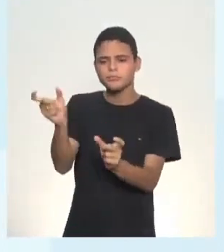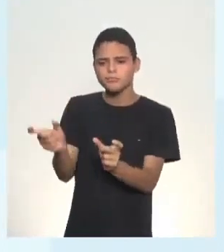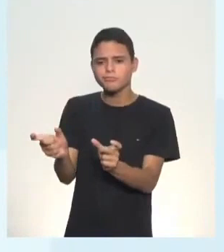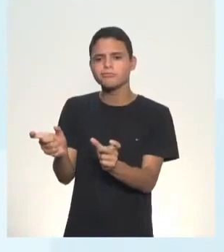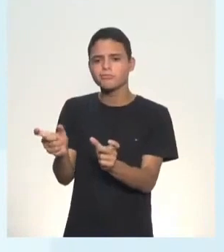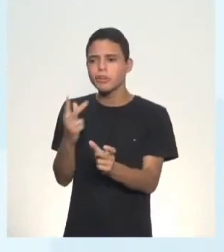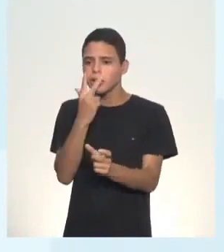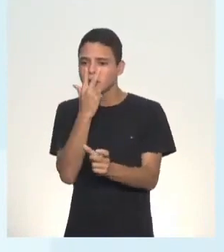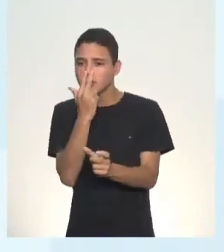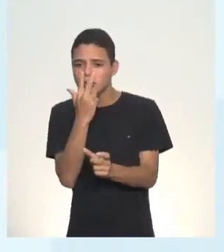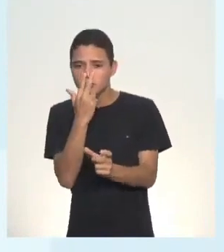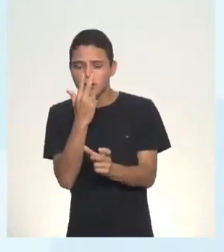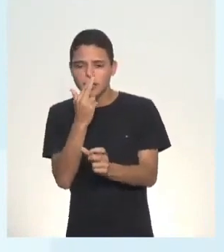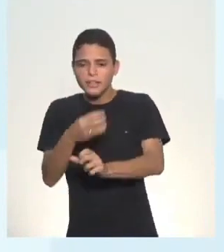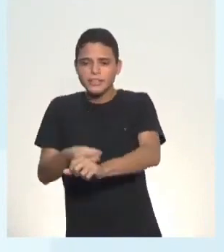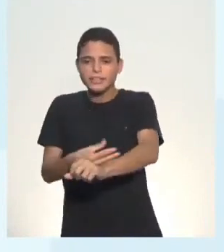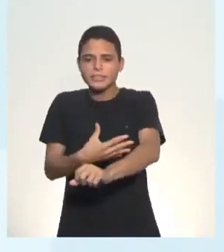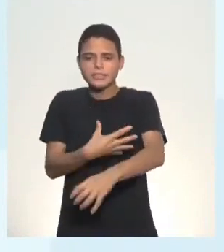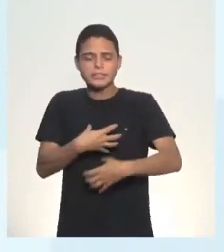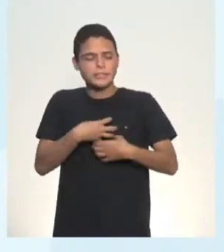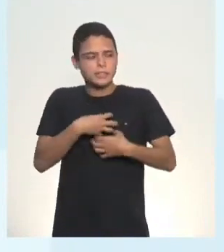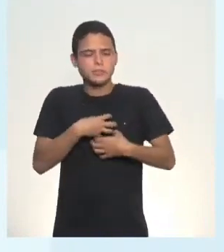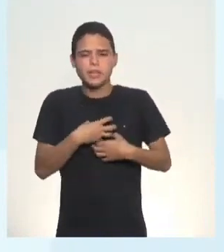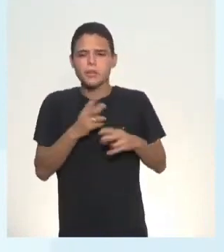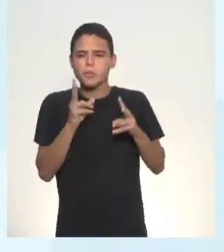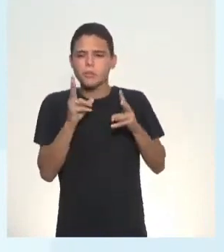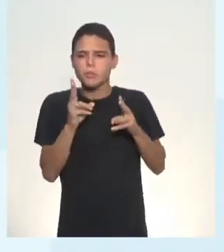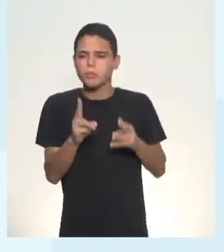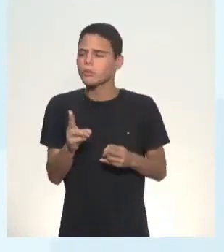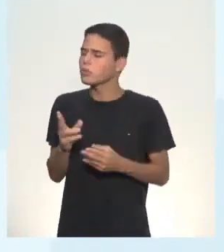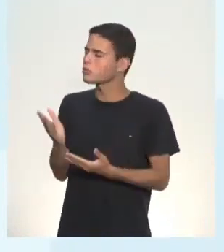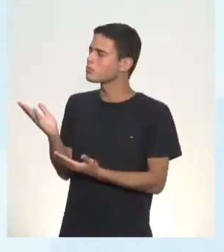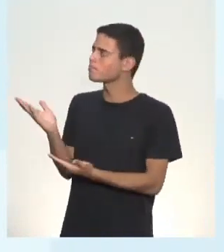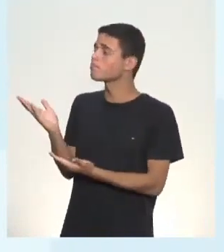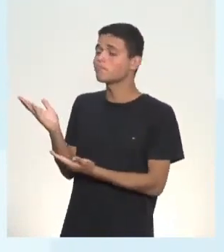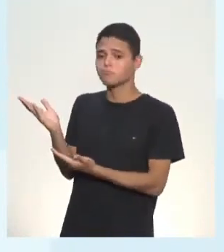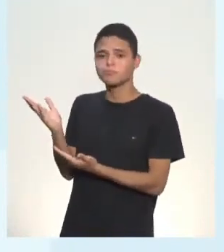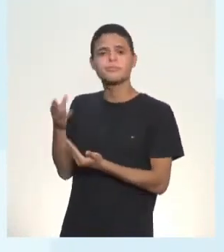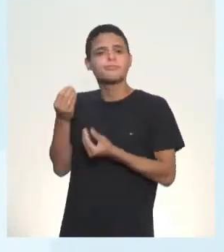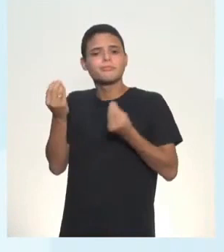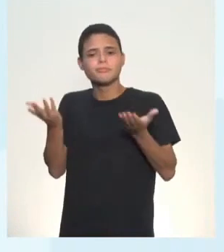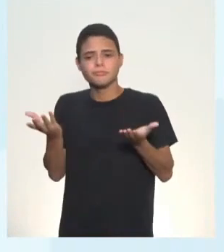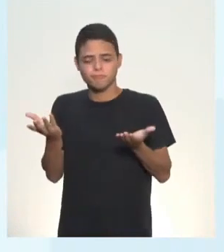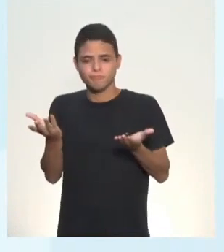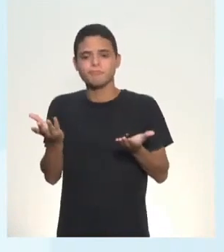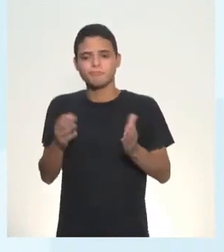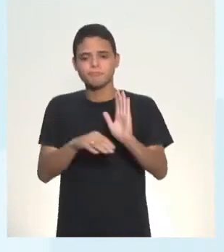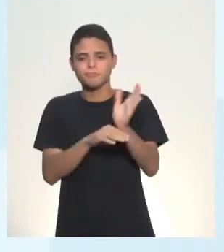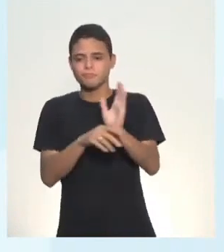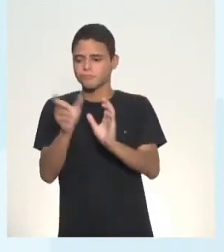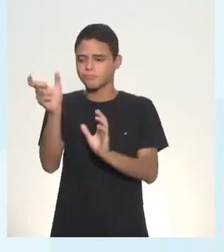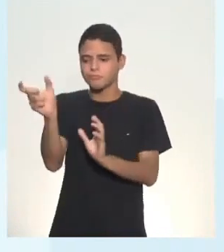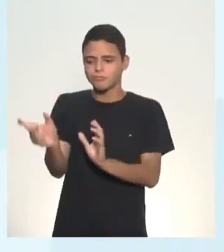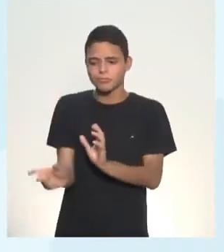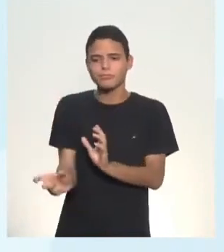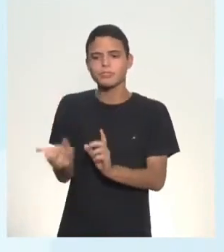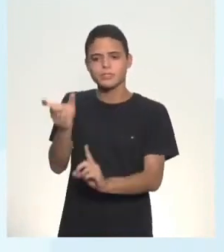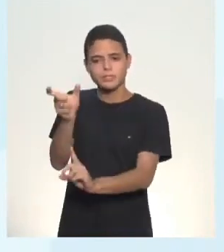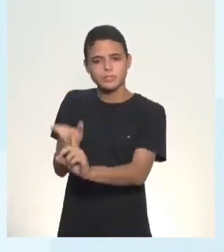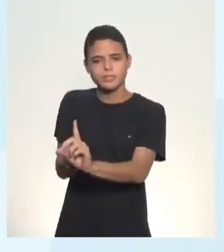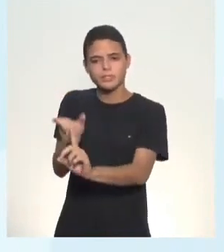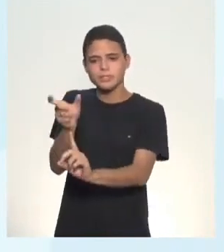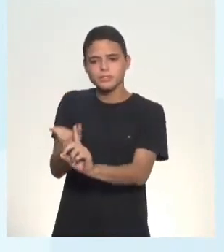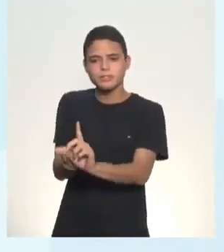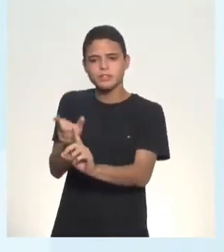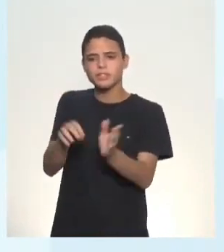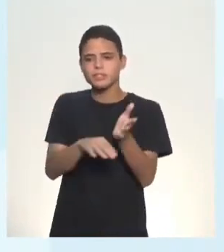esse sentimento durante a apresentação, isso, qual ali a cena? Qual a personagem aí do filme